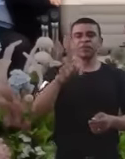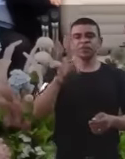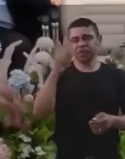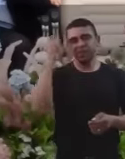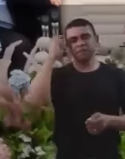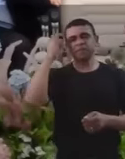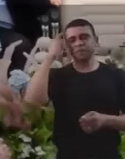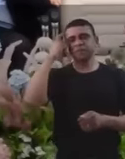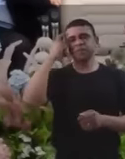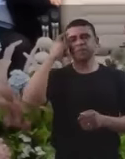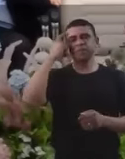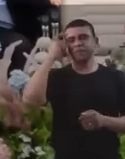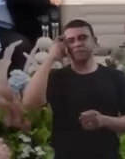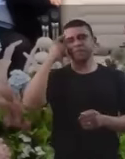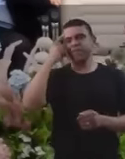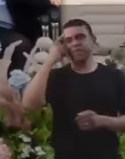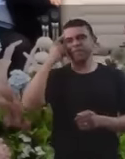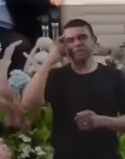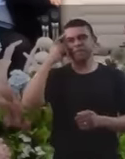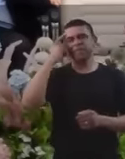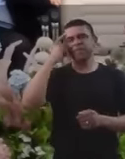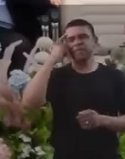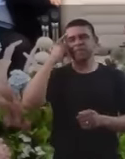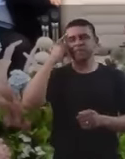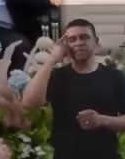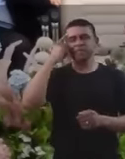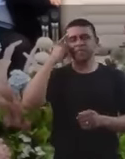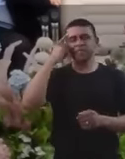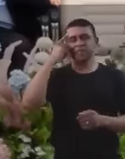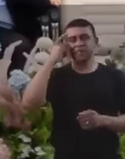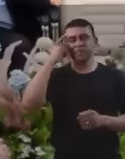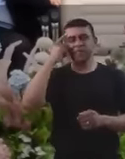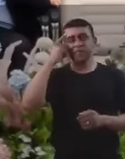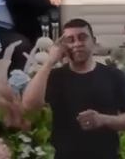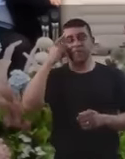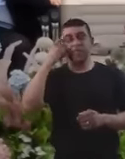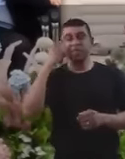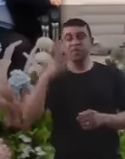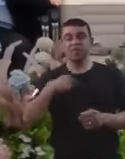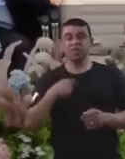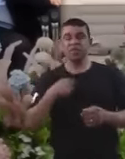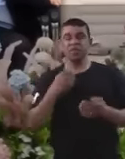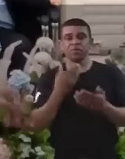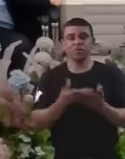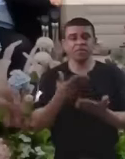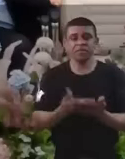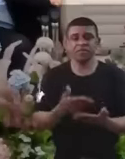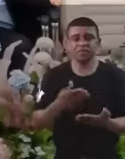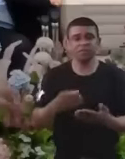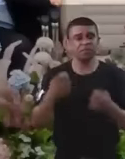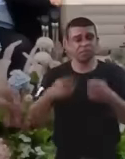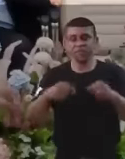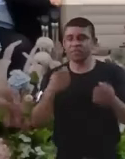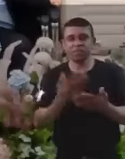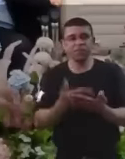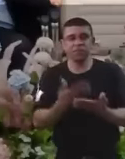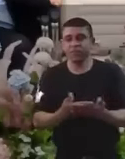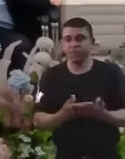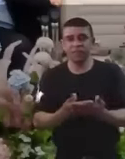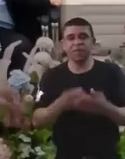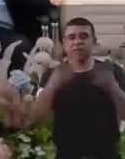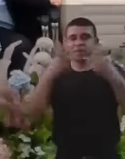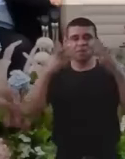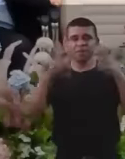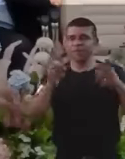nesse texto, que não tem que estudar para pregar. Não, não tem que estudar para pregar. Não, não tem que estudar a Bíblia para a gente falar de